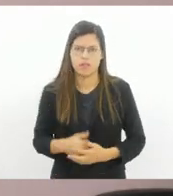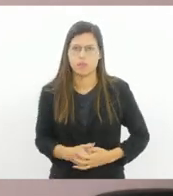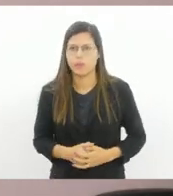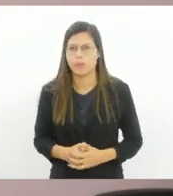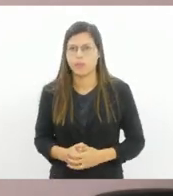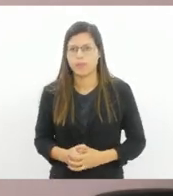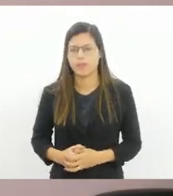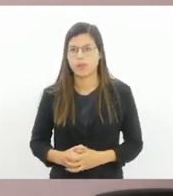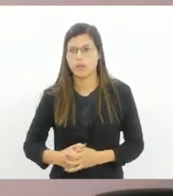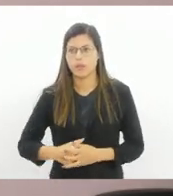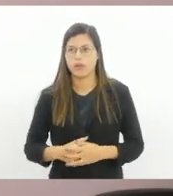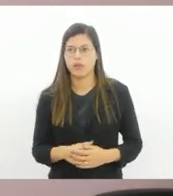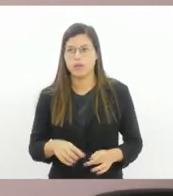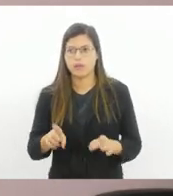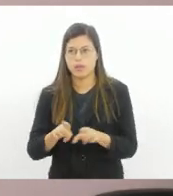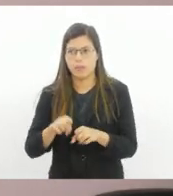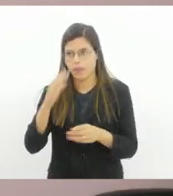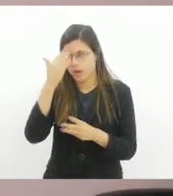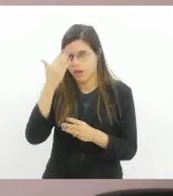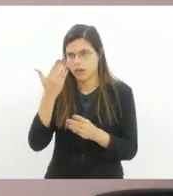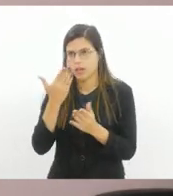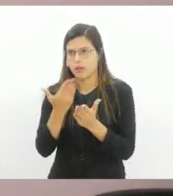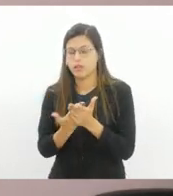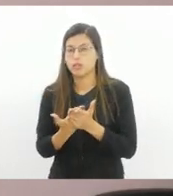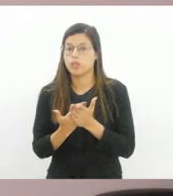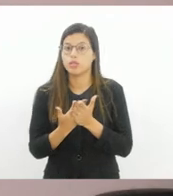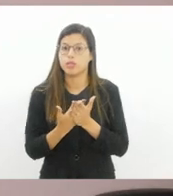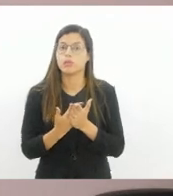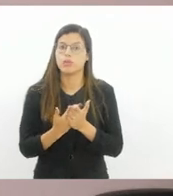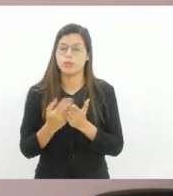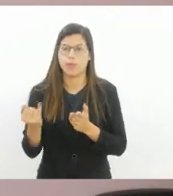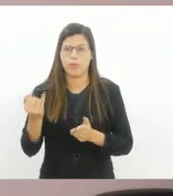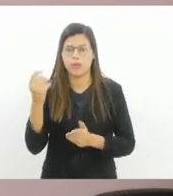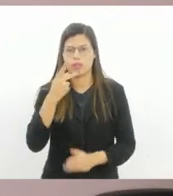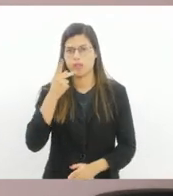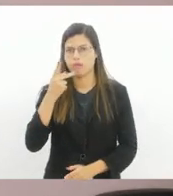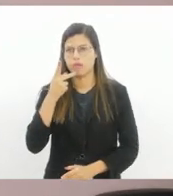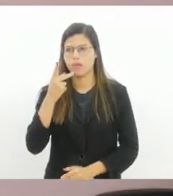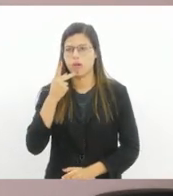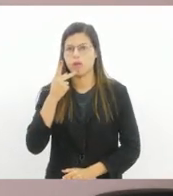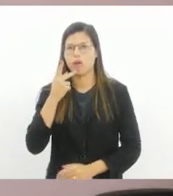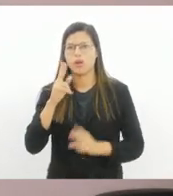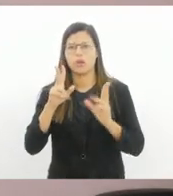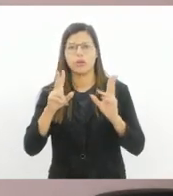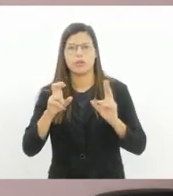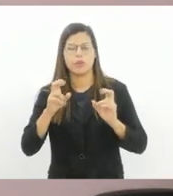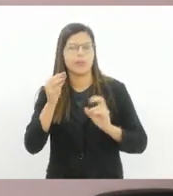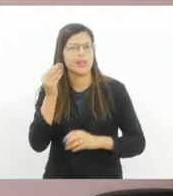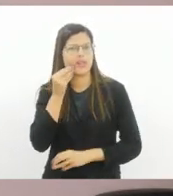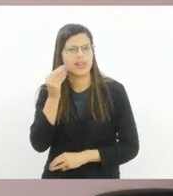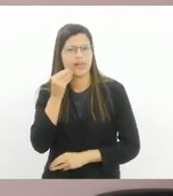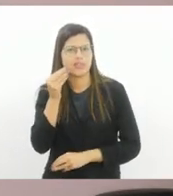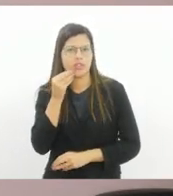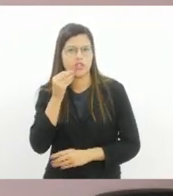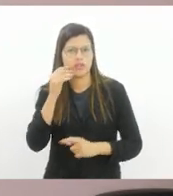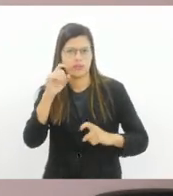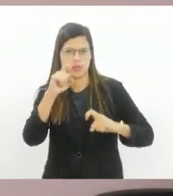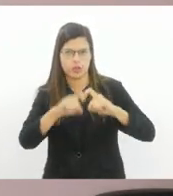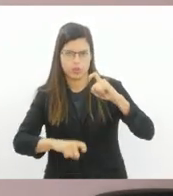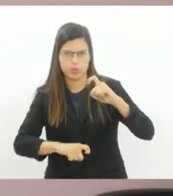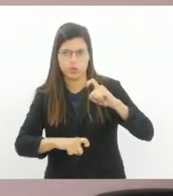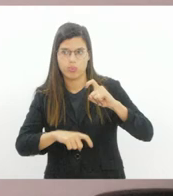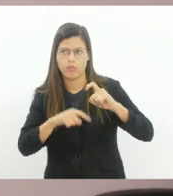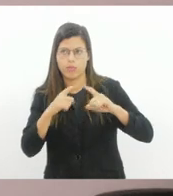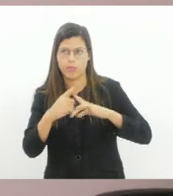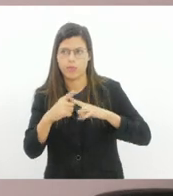Nesse sentido, também acho que é muito significativo a gente conseguir falar sobre os casos de tentativa de estupro, porque esses